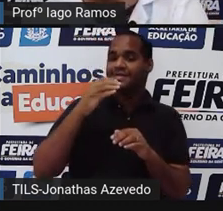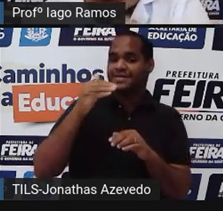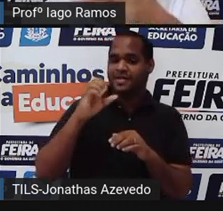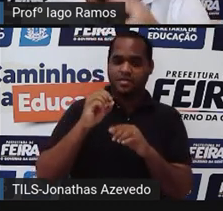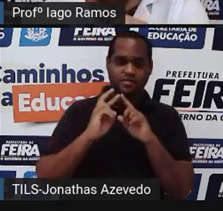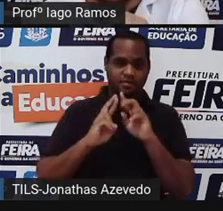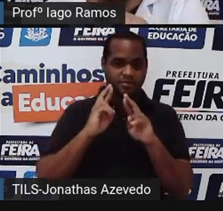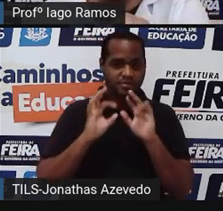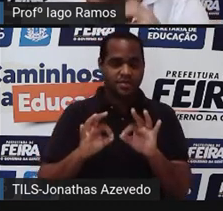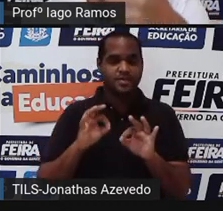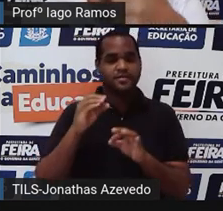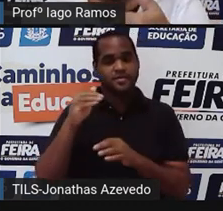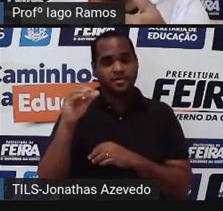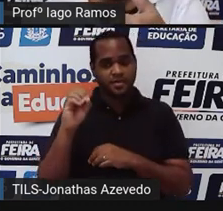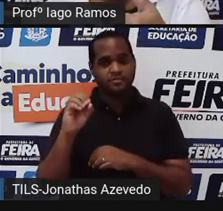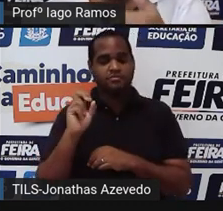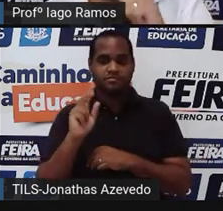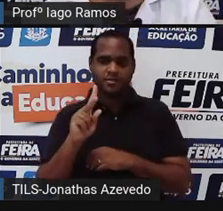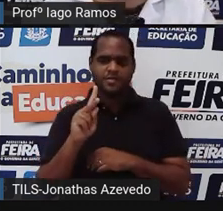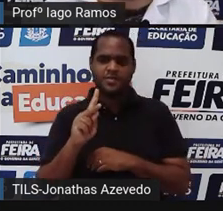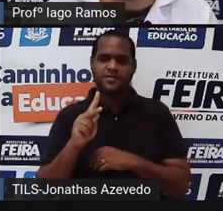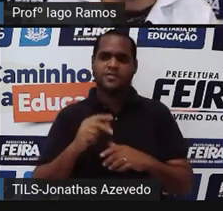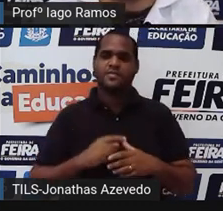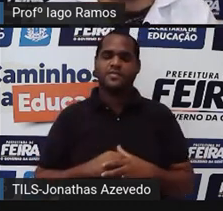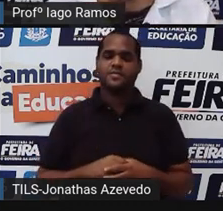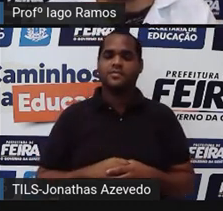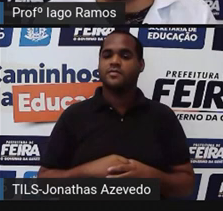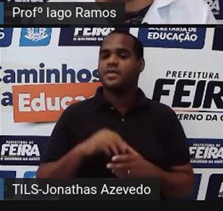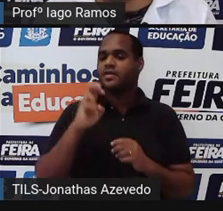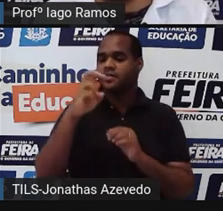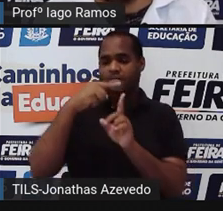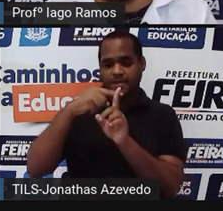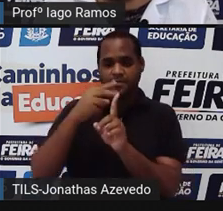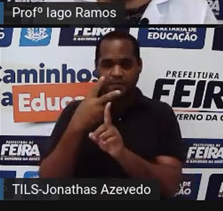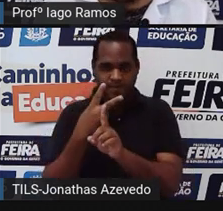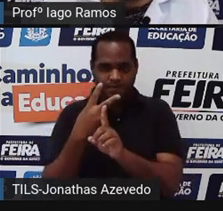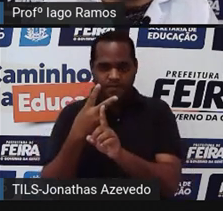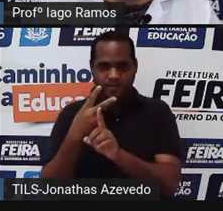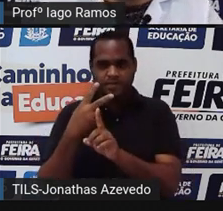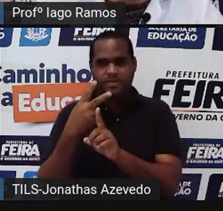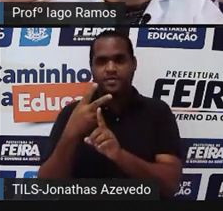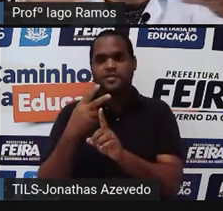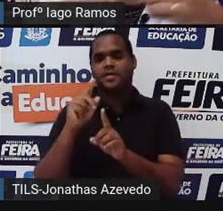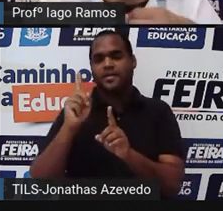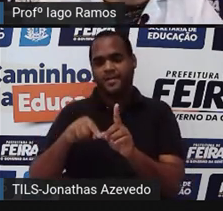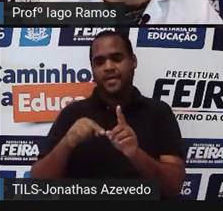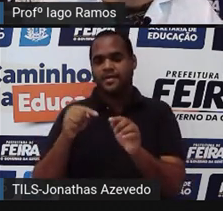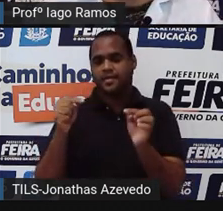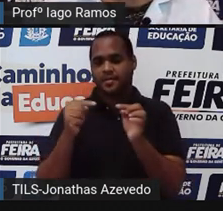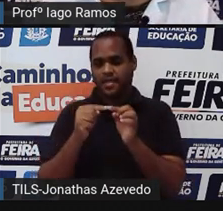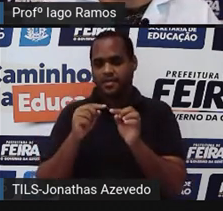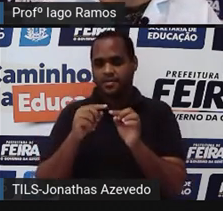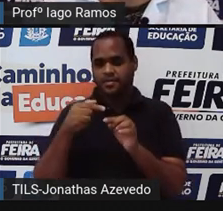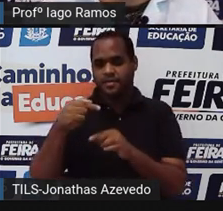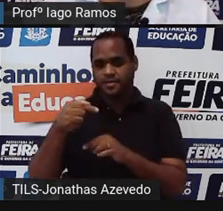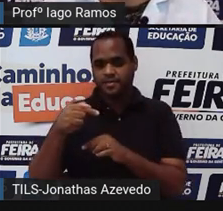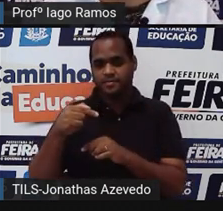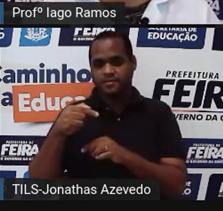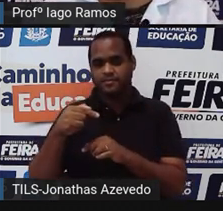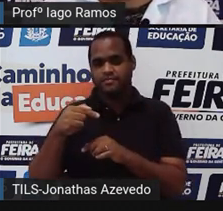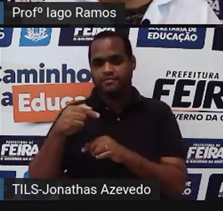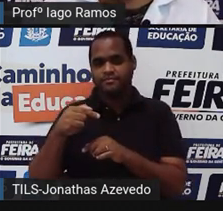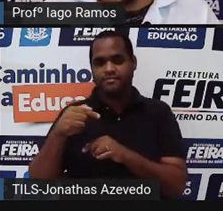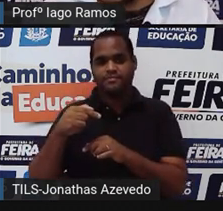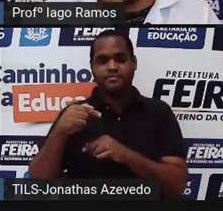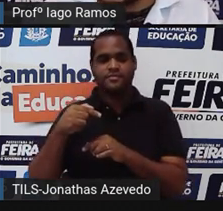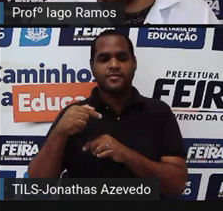o coeficiente C, que é 10. Beleza. 2 vezes 5, 10. Quando eu somar agora 2 mais 5, tem que dar o oposto